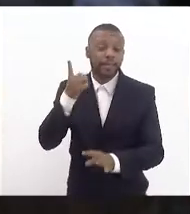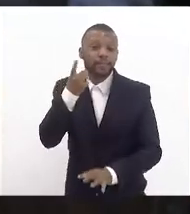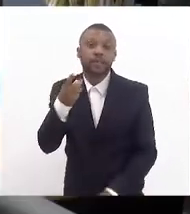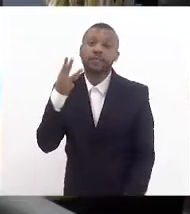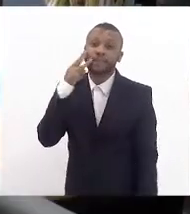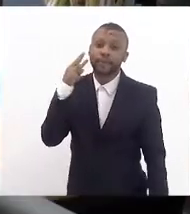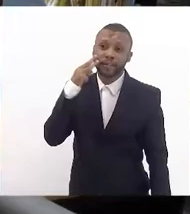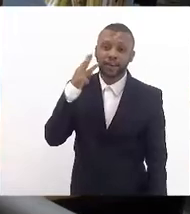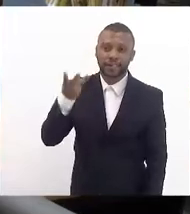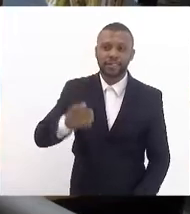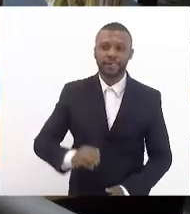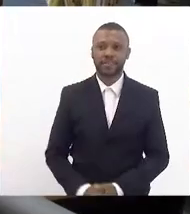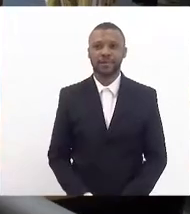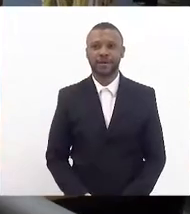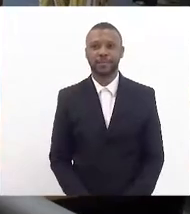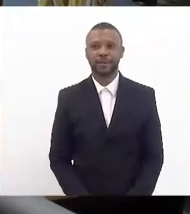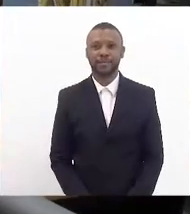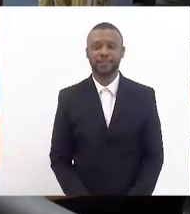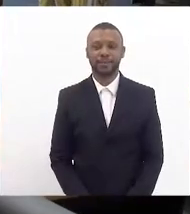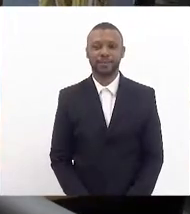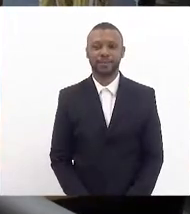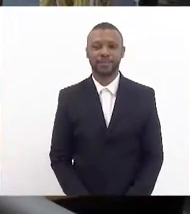Tem que subir aqui, ó.